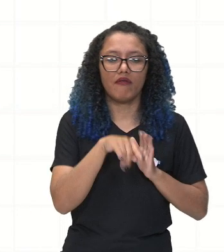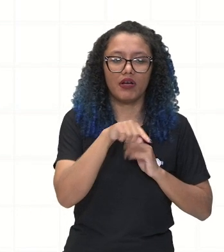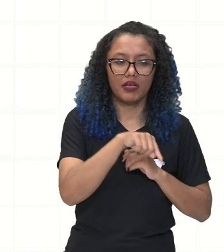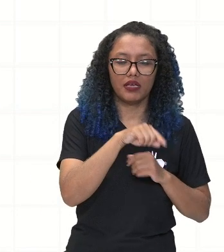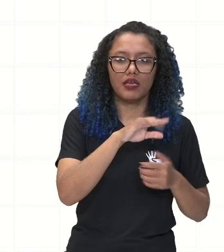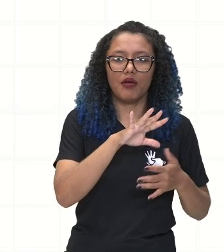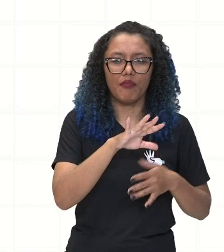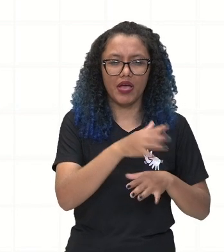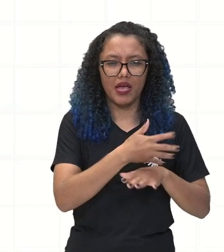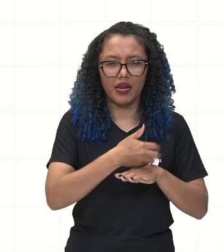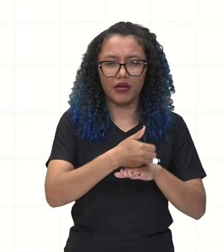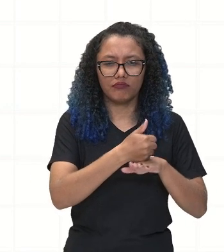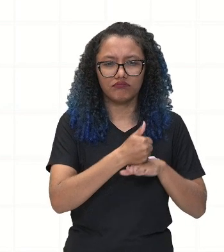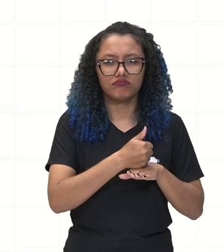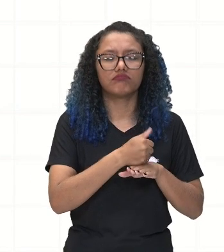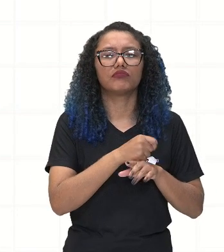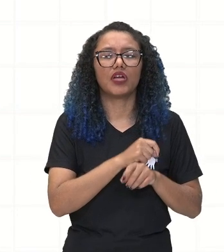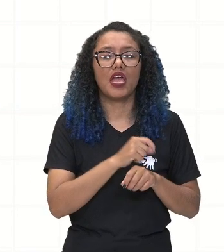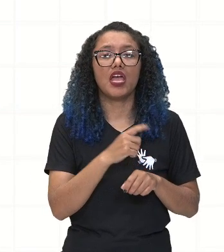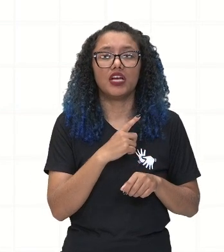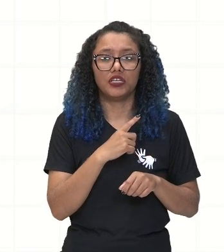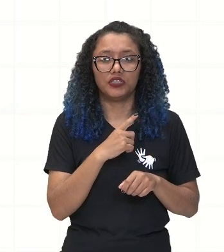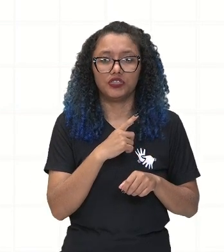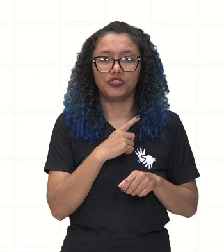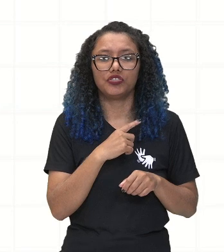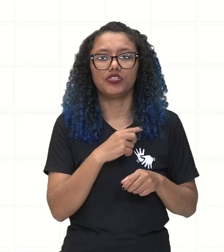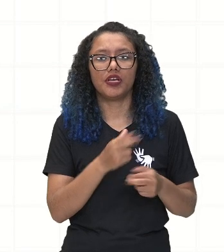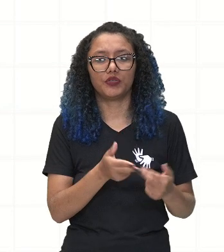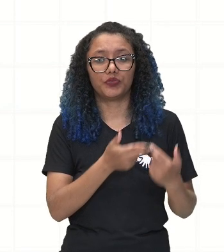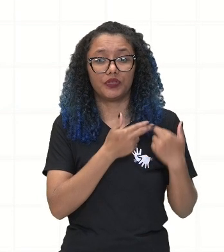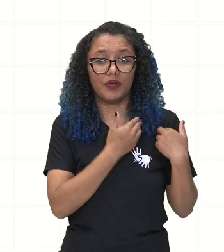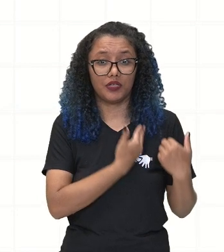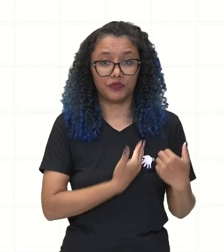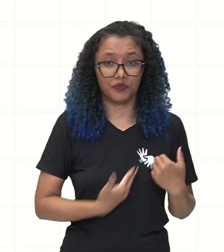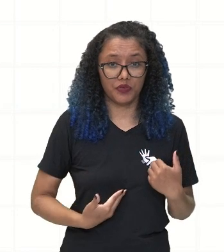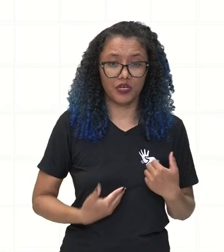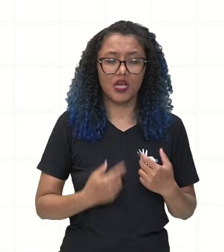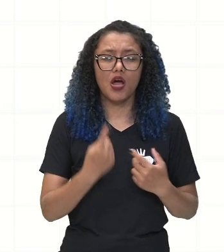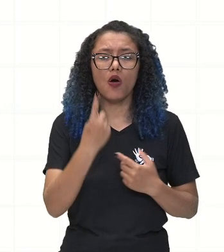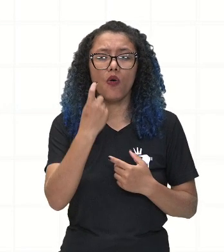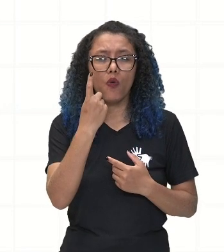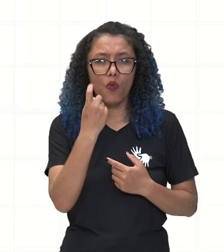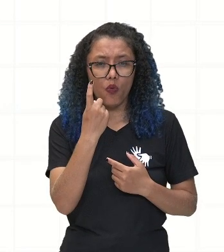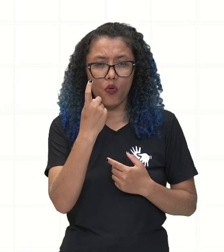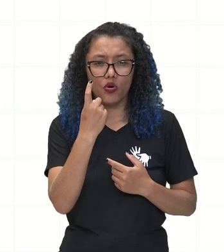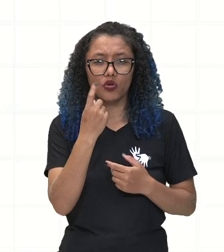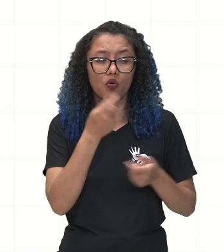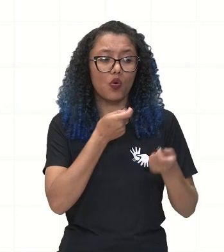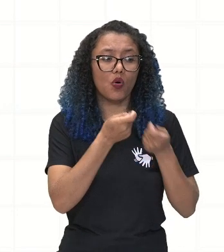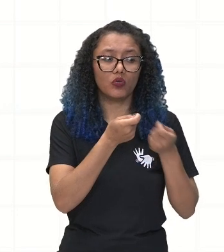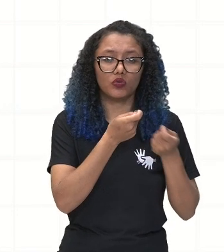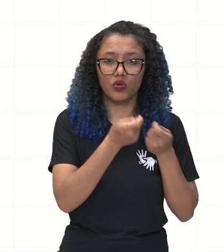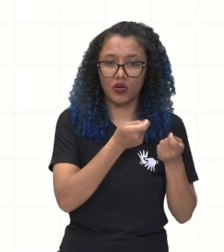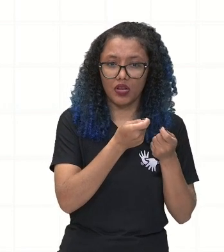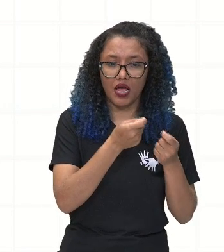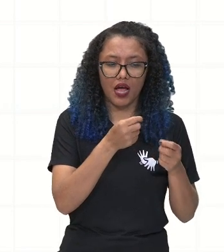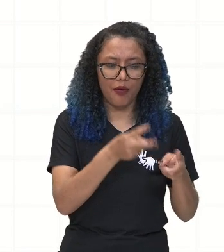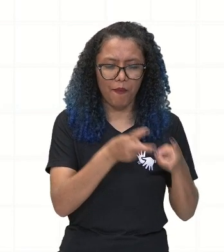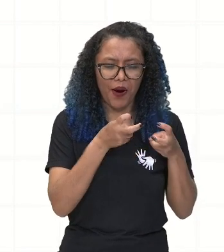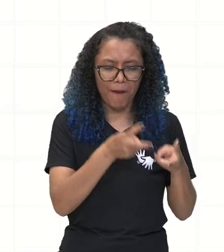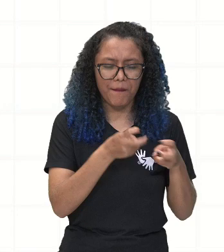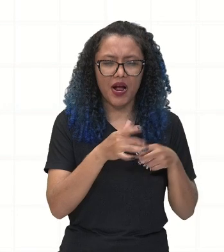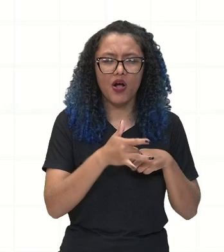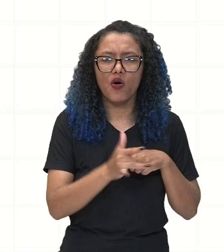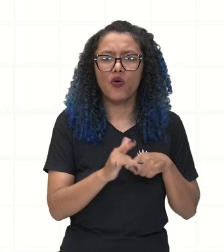cargos públicos e eram os únicos que podiam comandar a exploração de ouro. Mas por que eles